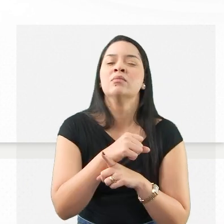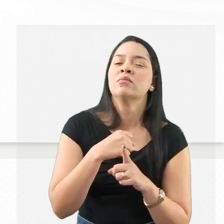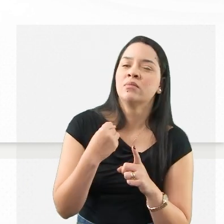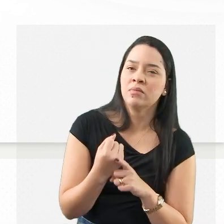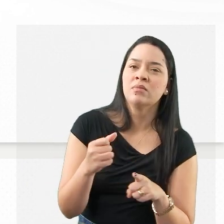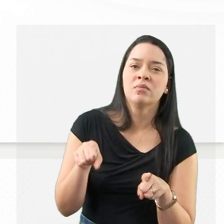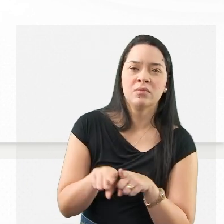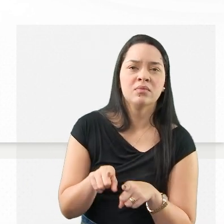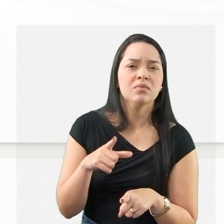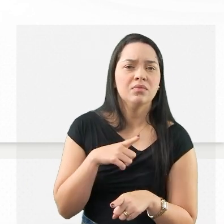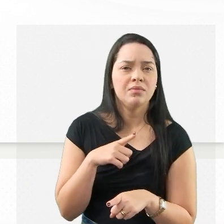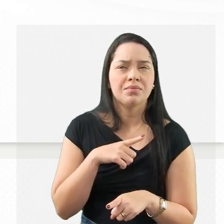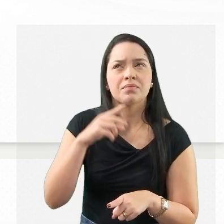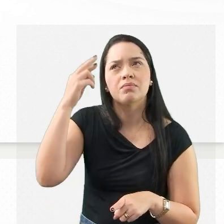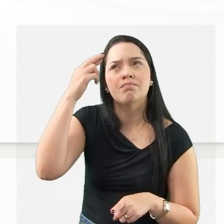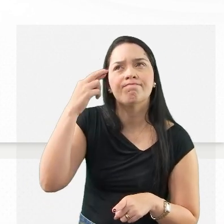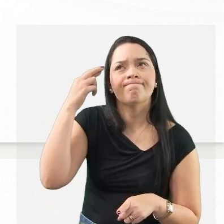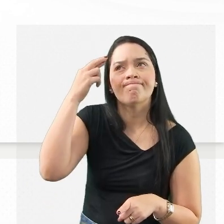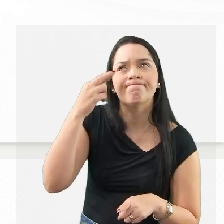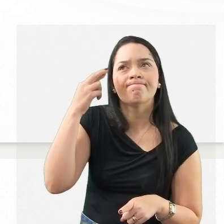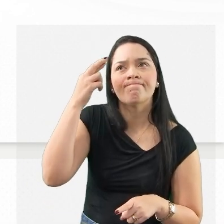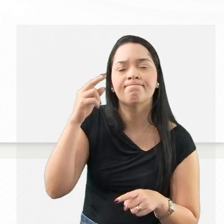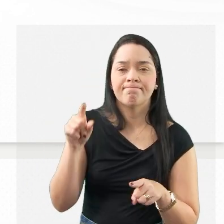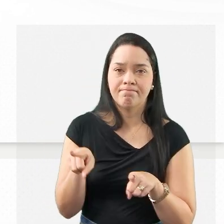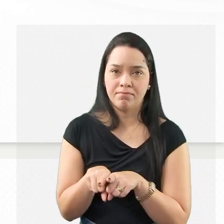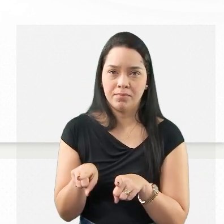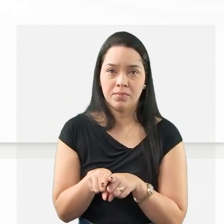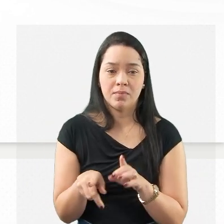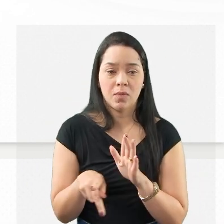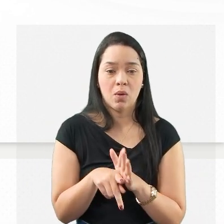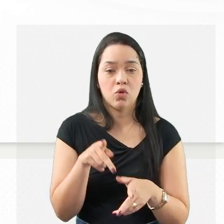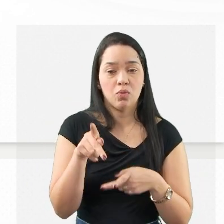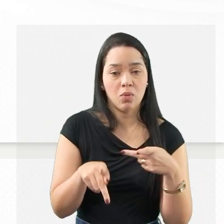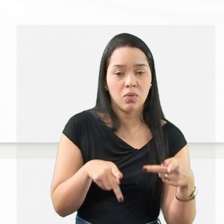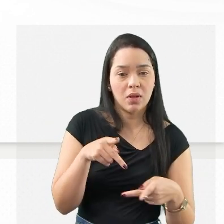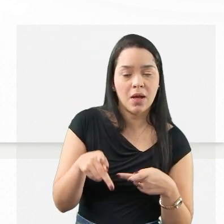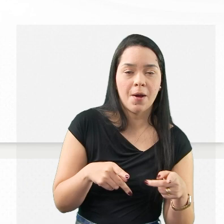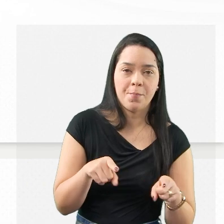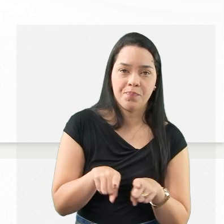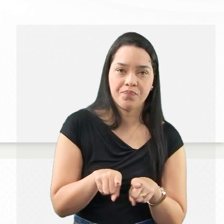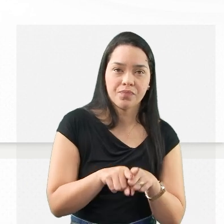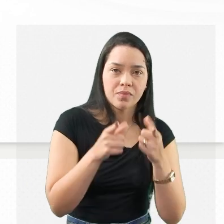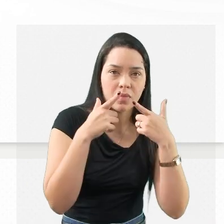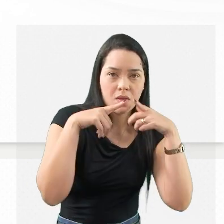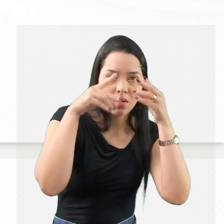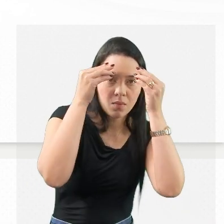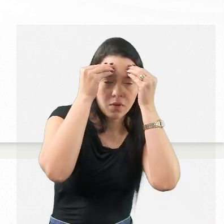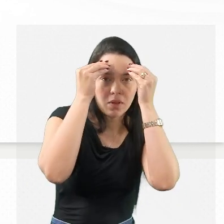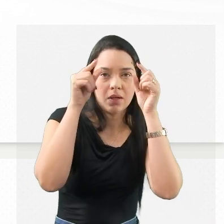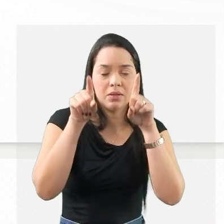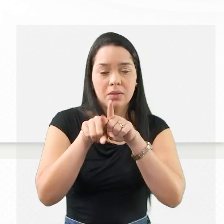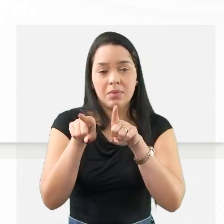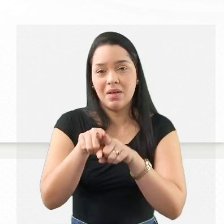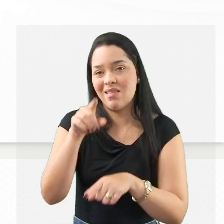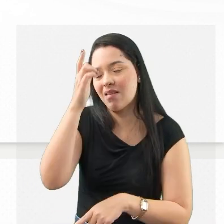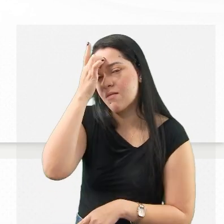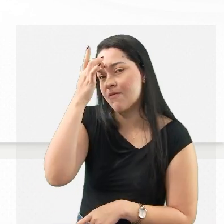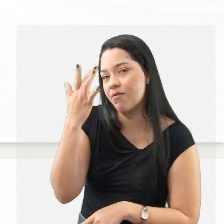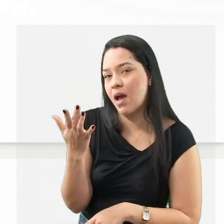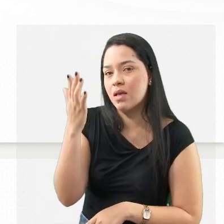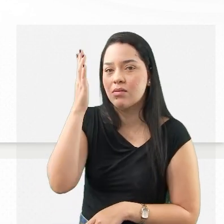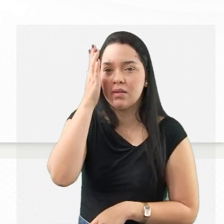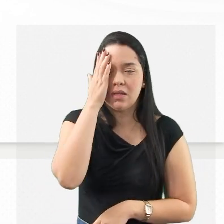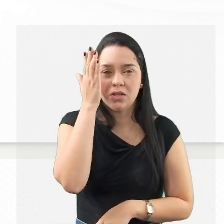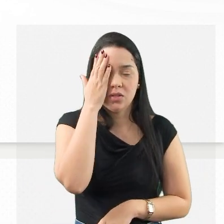essa questão de refletir a questão do popular, trazer uma linguagem mais fácil, né, de ser